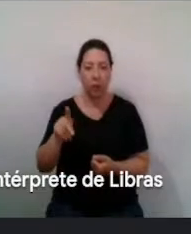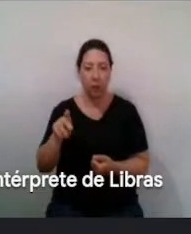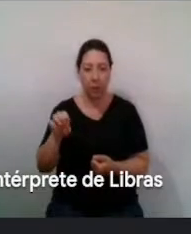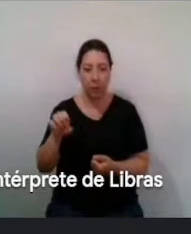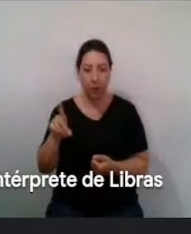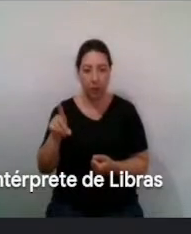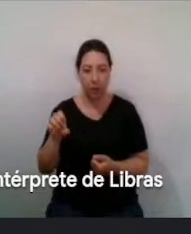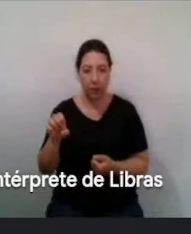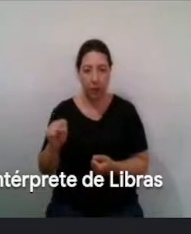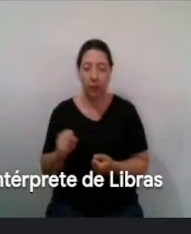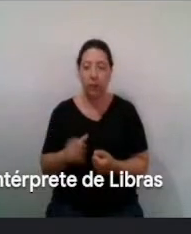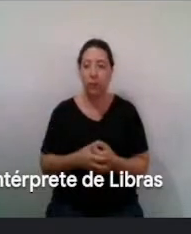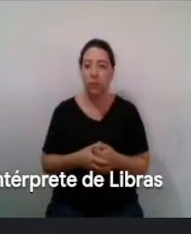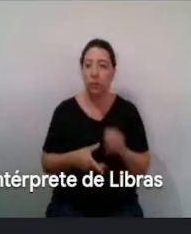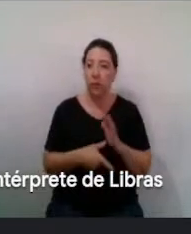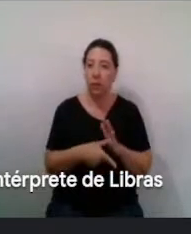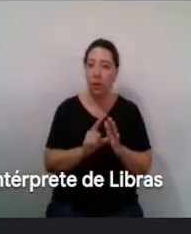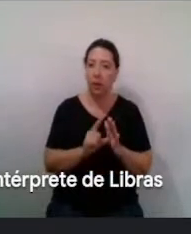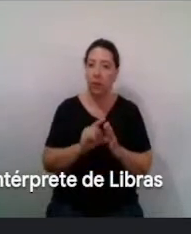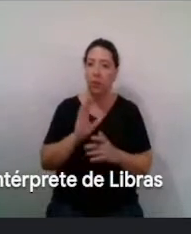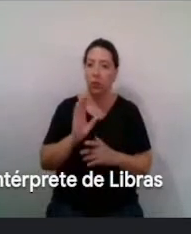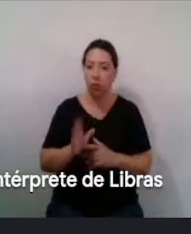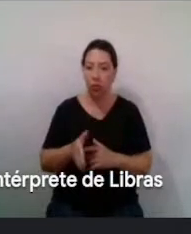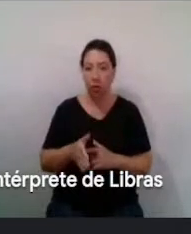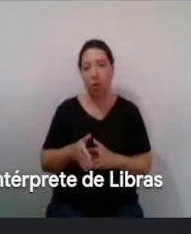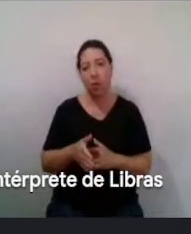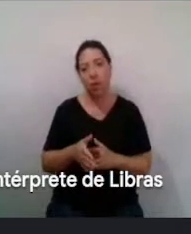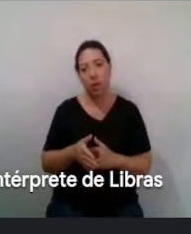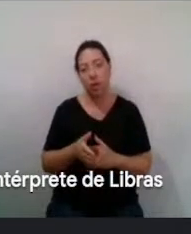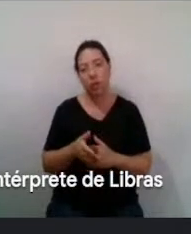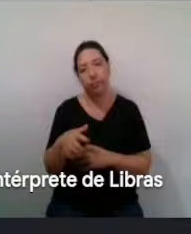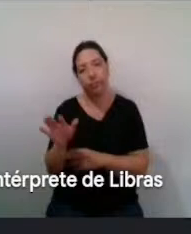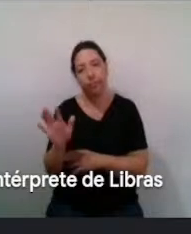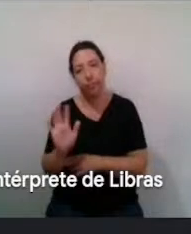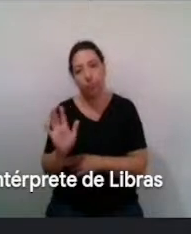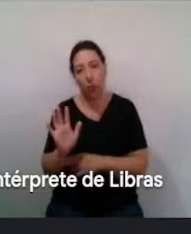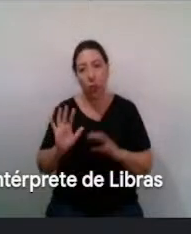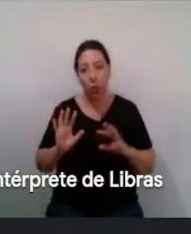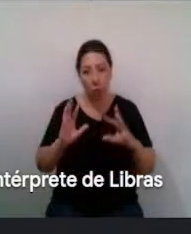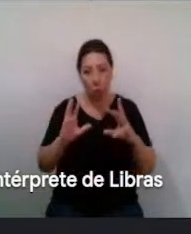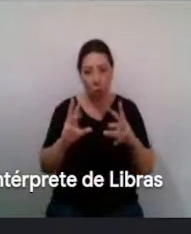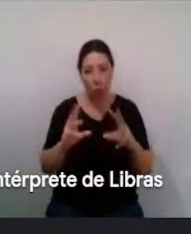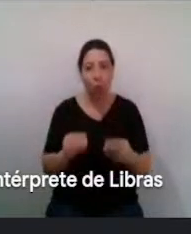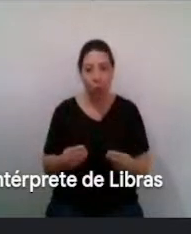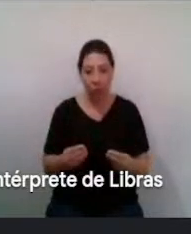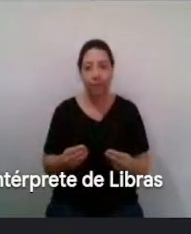quero me despedir de todos aqui e